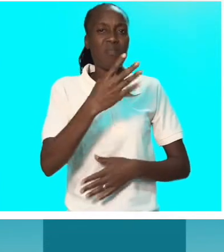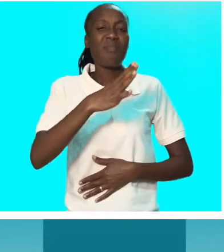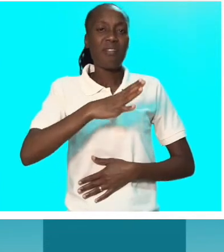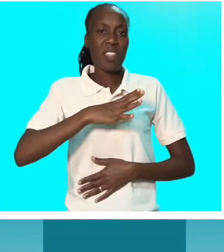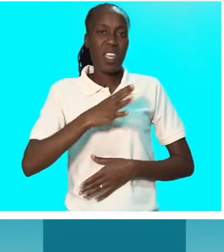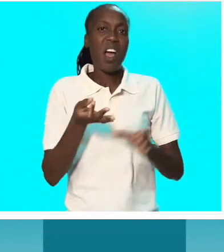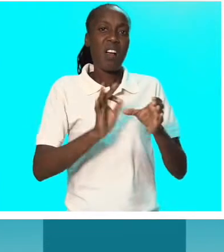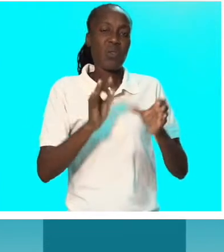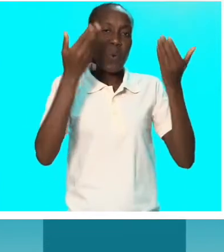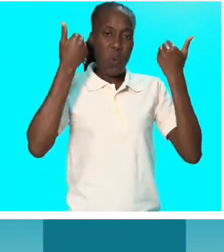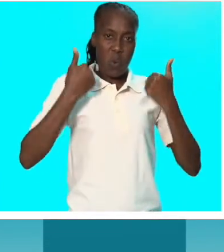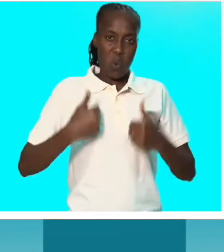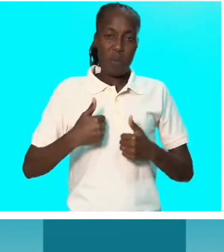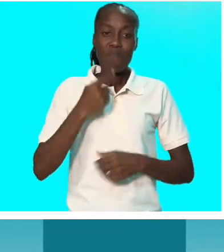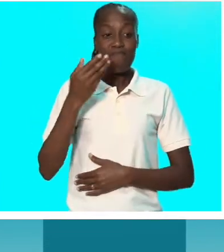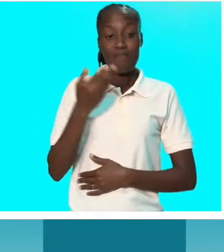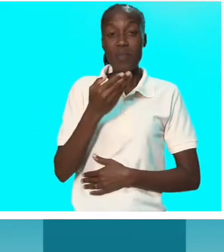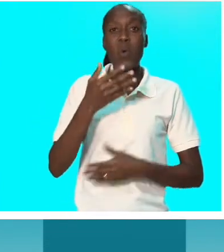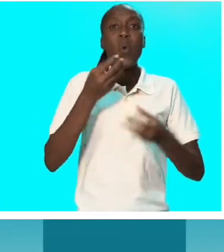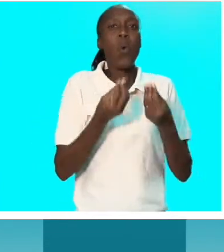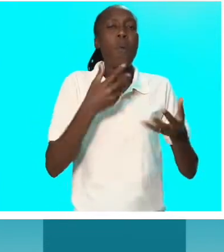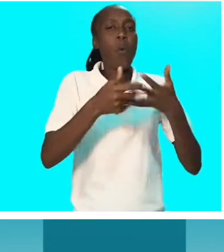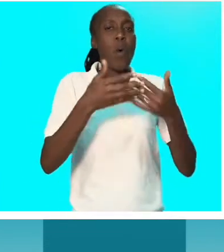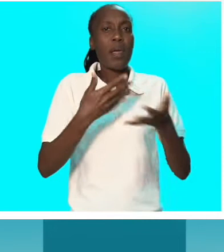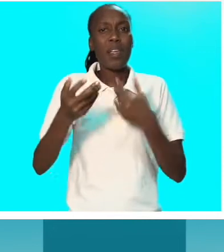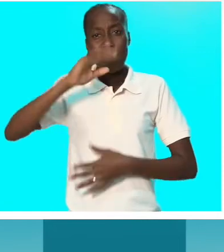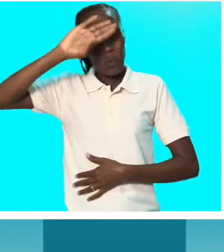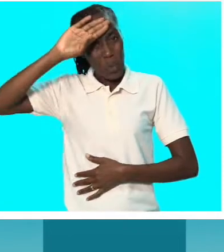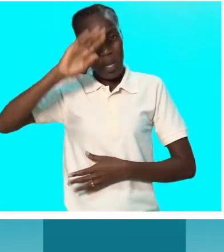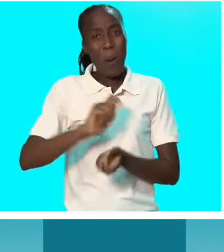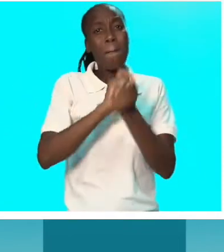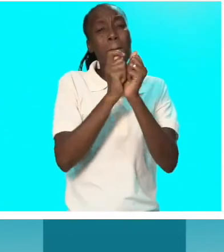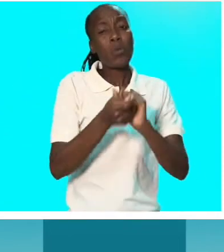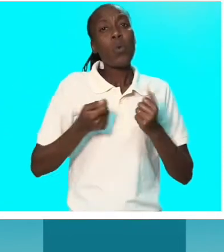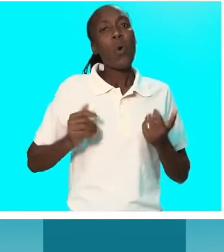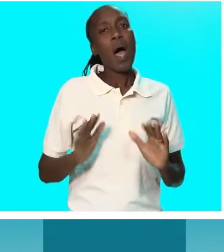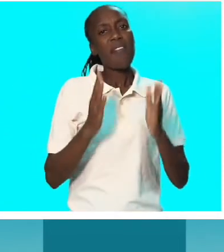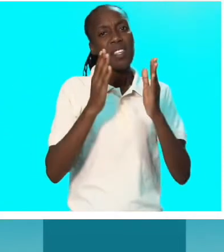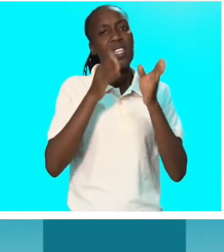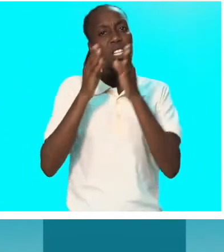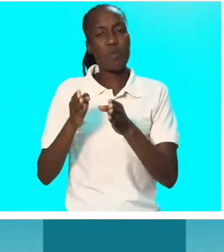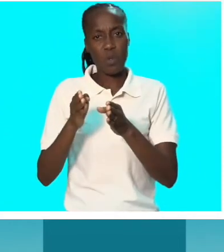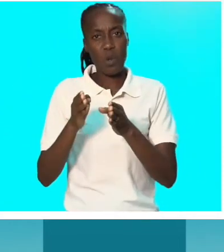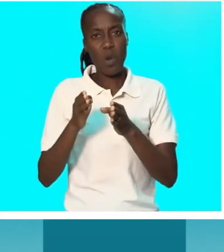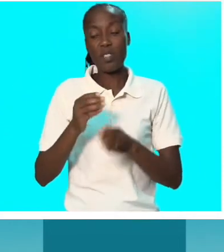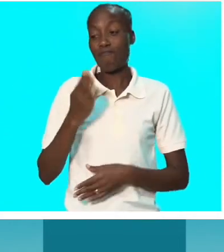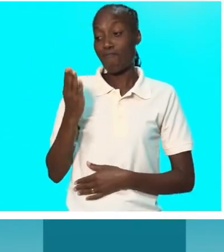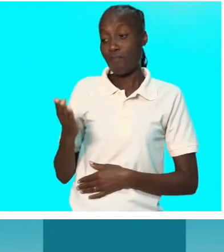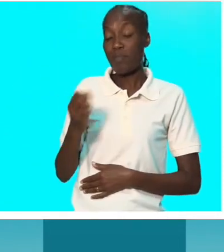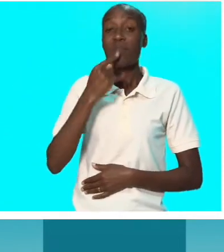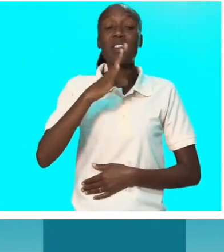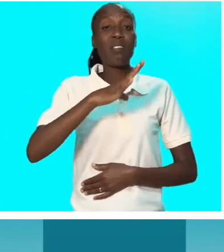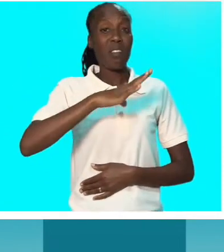diabetes em 2014. Como qualquer doença, a diabetes mudou a vida dos nossos entrevistados. As